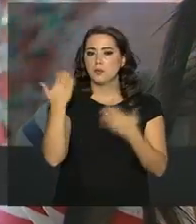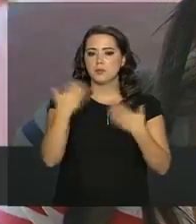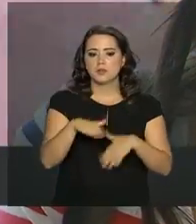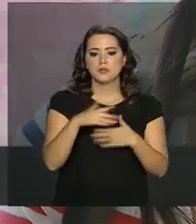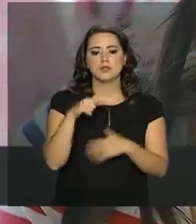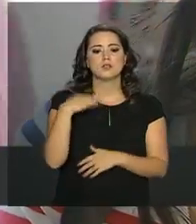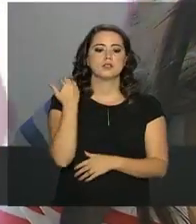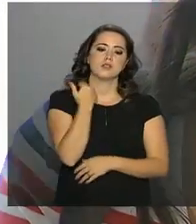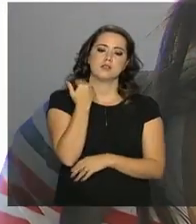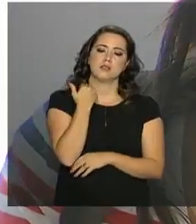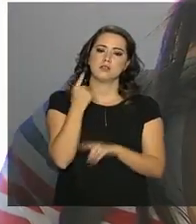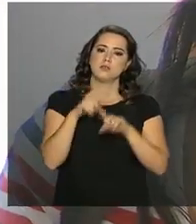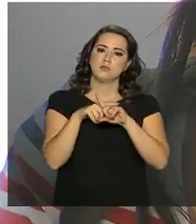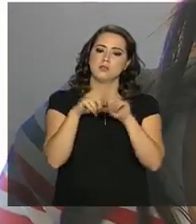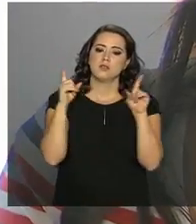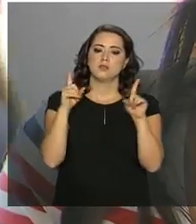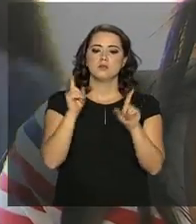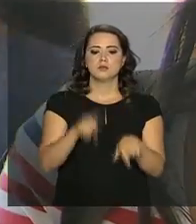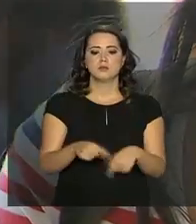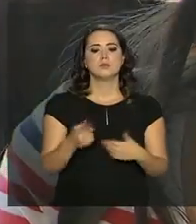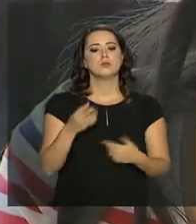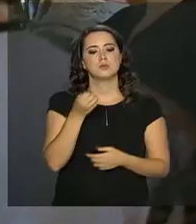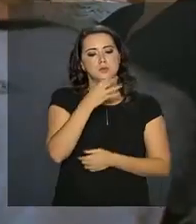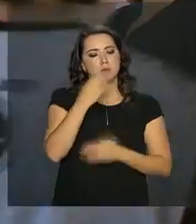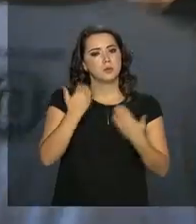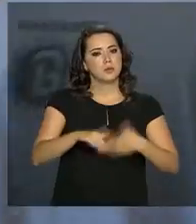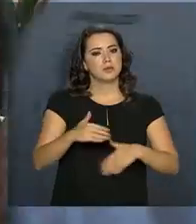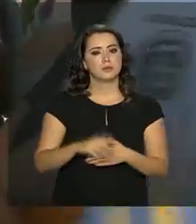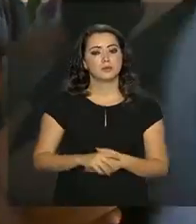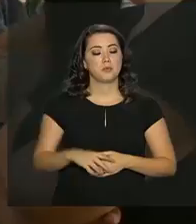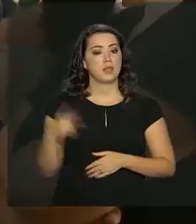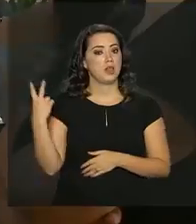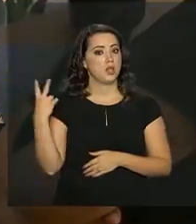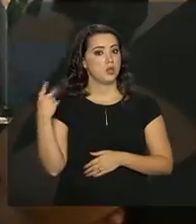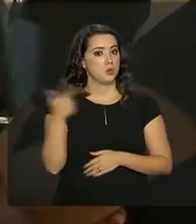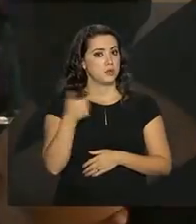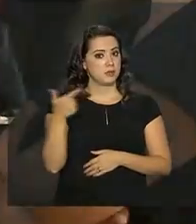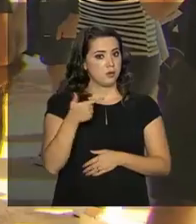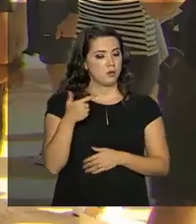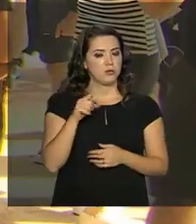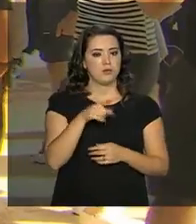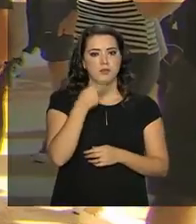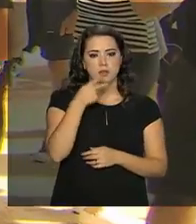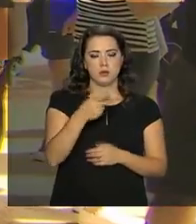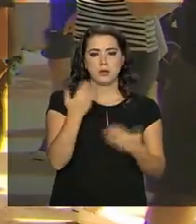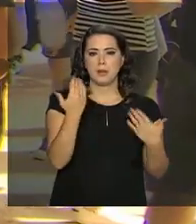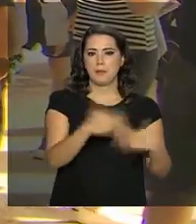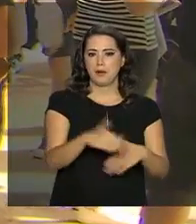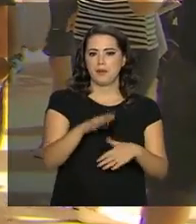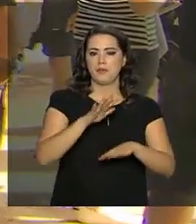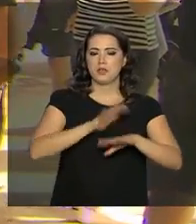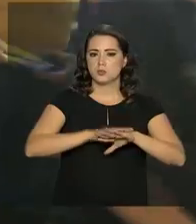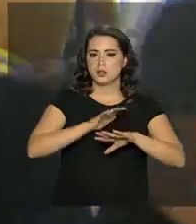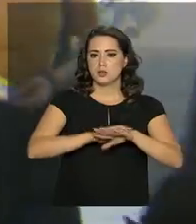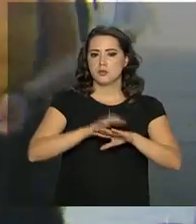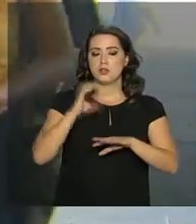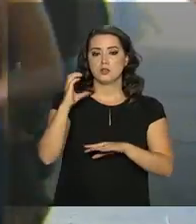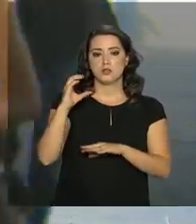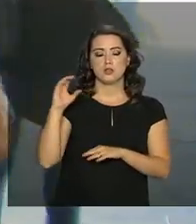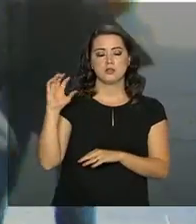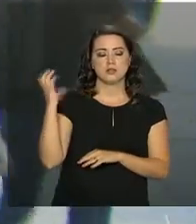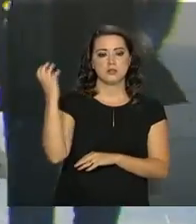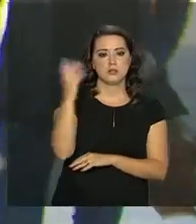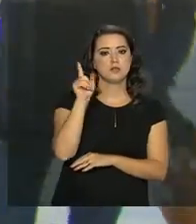cansativo né mas há sempre uma prova bom já na segunda etapa disseram que as provas de matemática e ciências da natureza